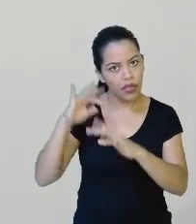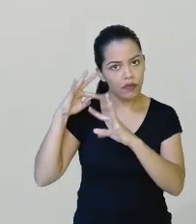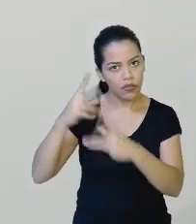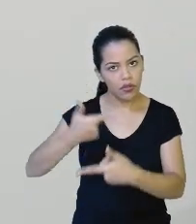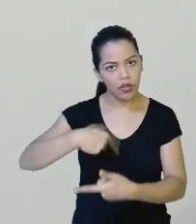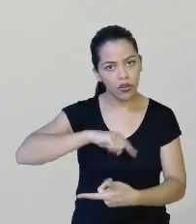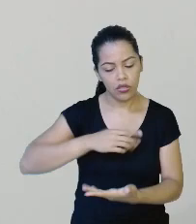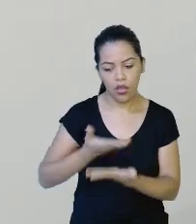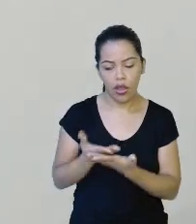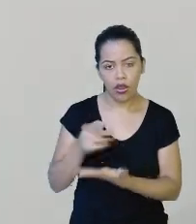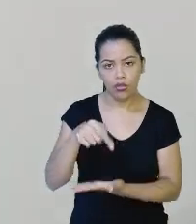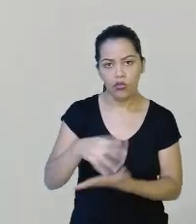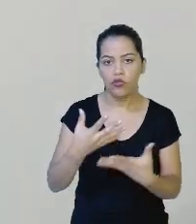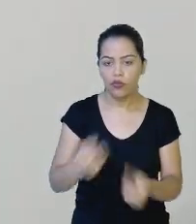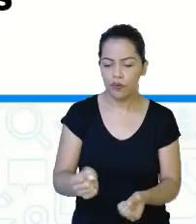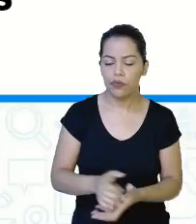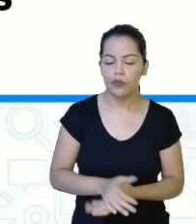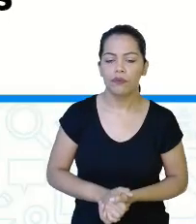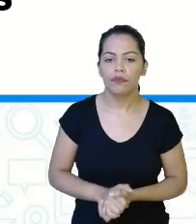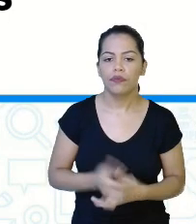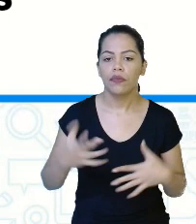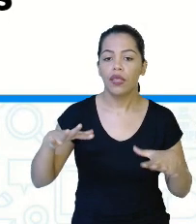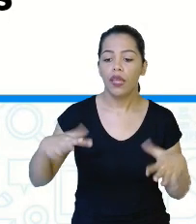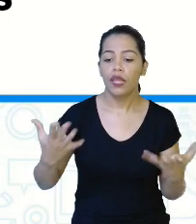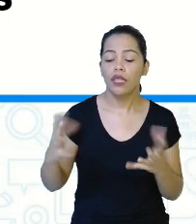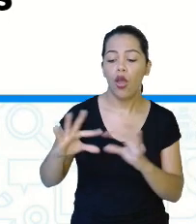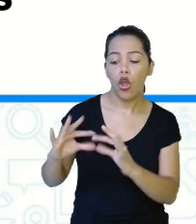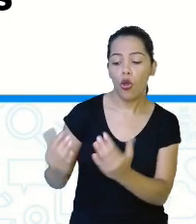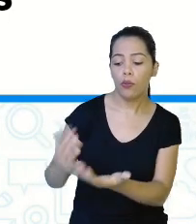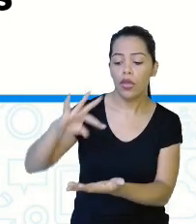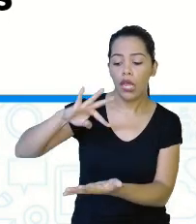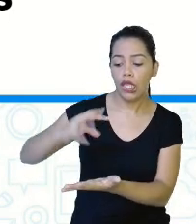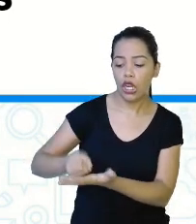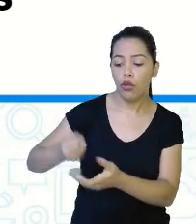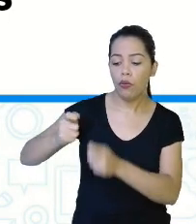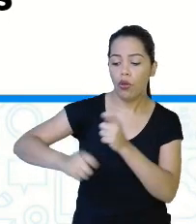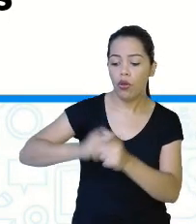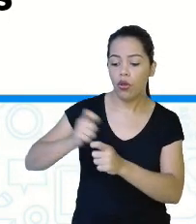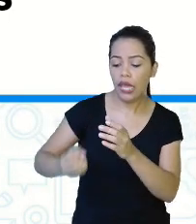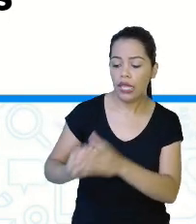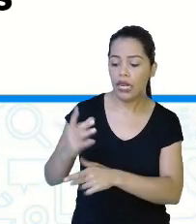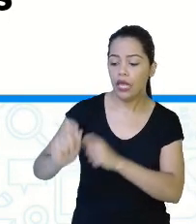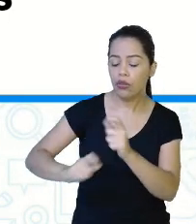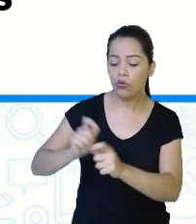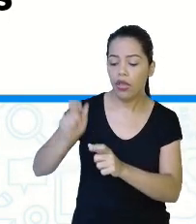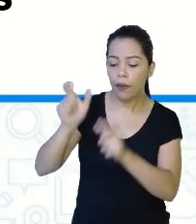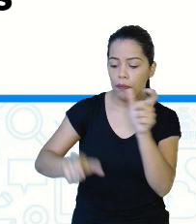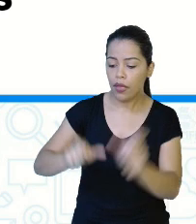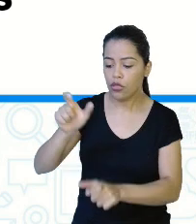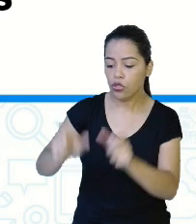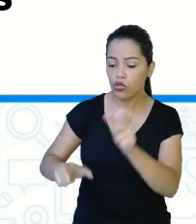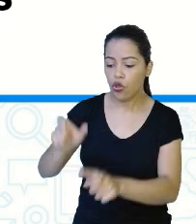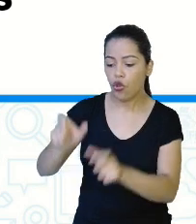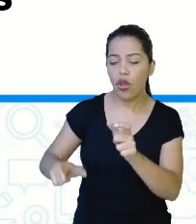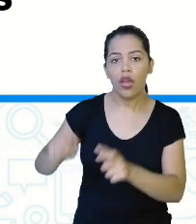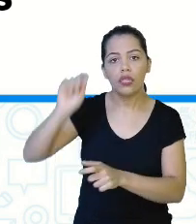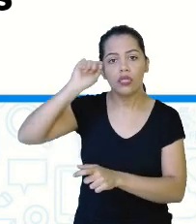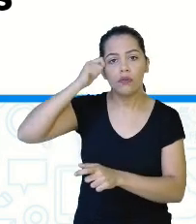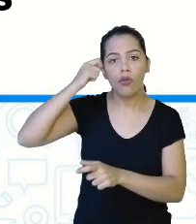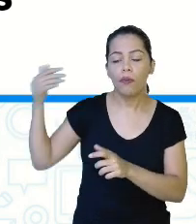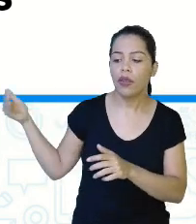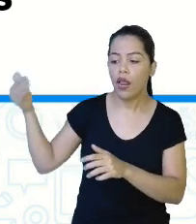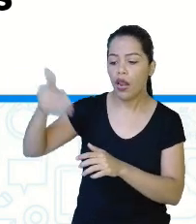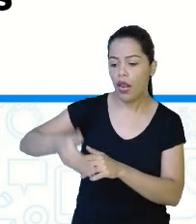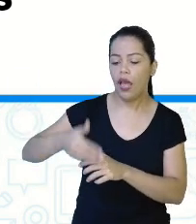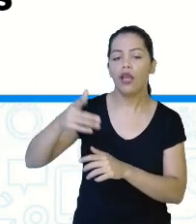hoje? Olha lá, as comunidades quilombolas são constituídas pelos descendentes dos povos africanos que foram